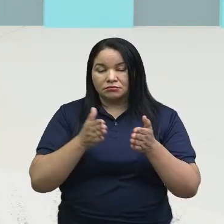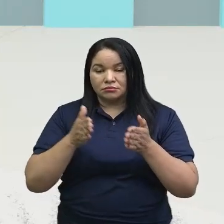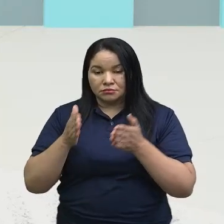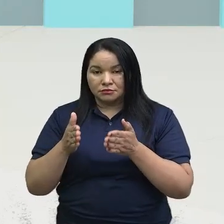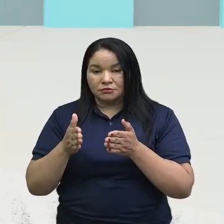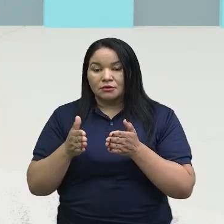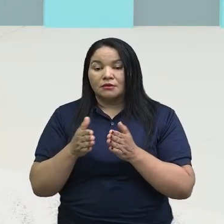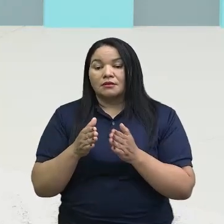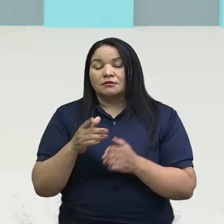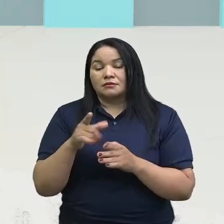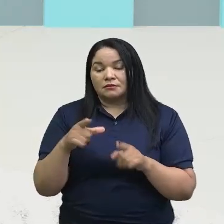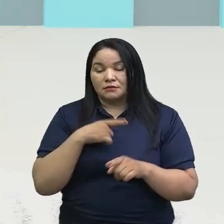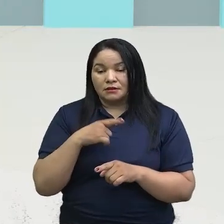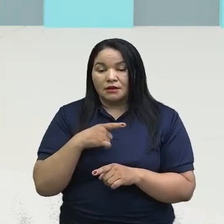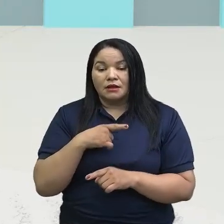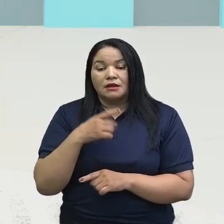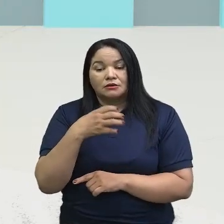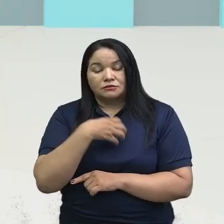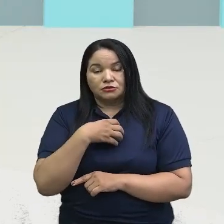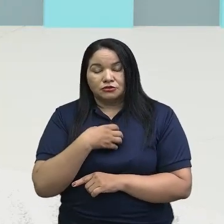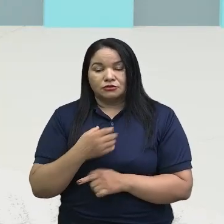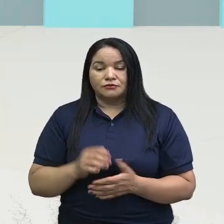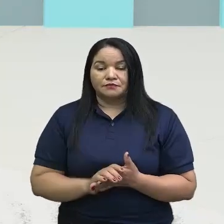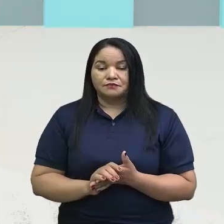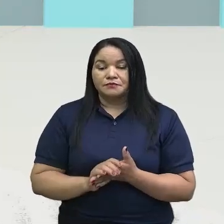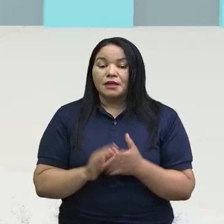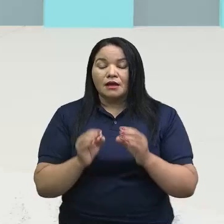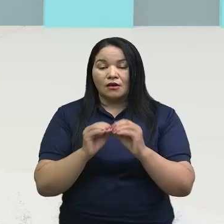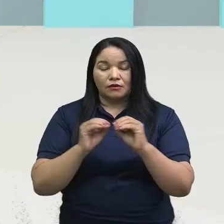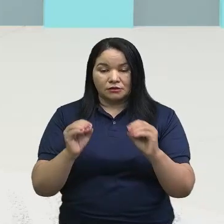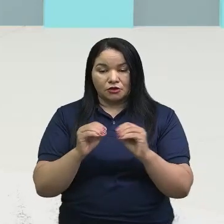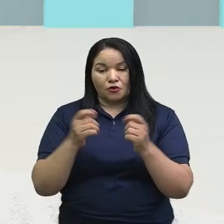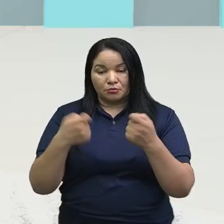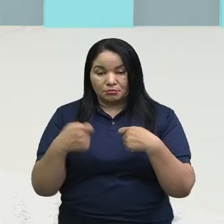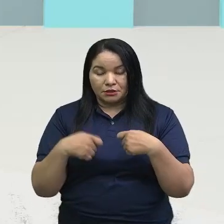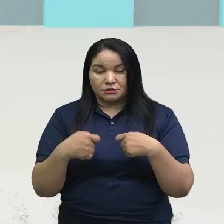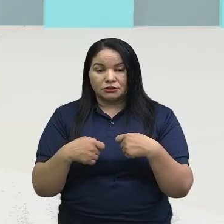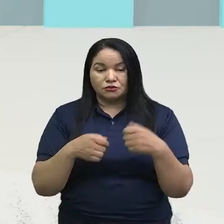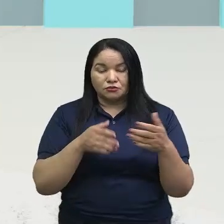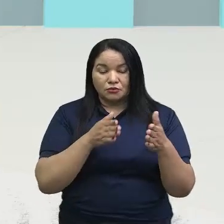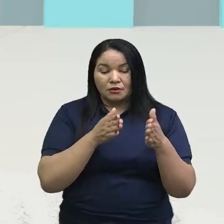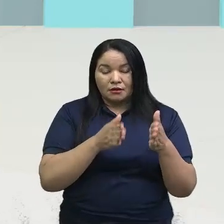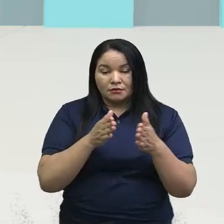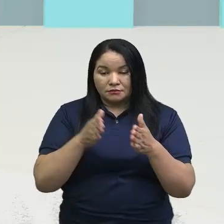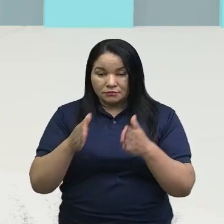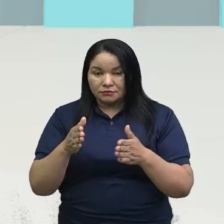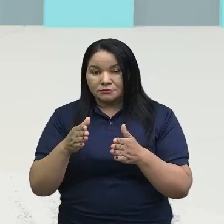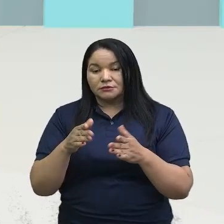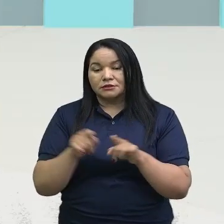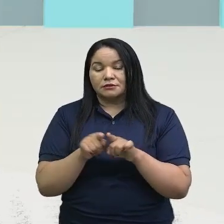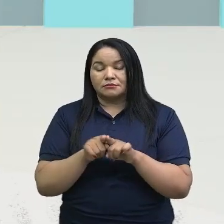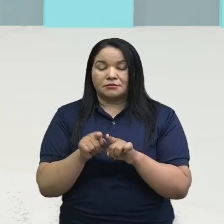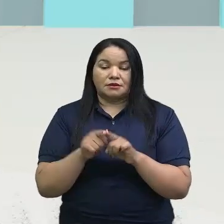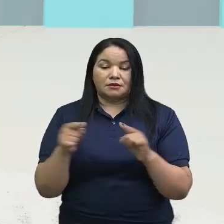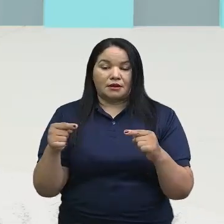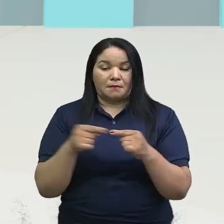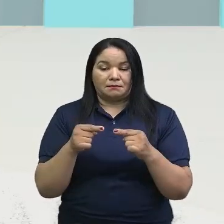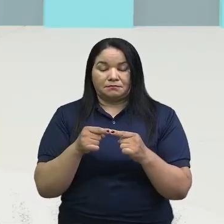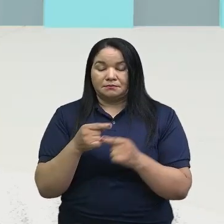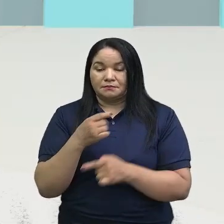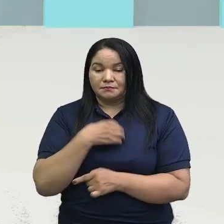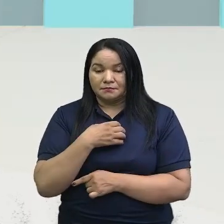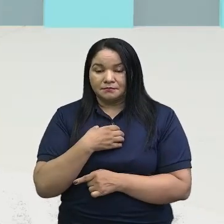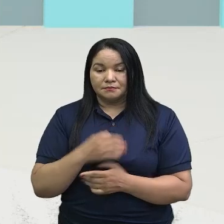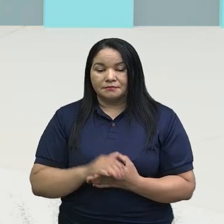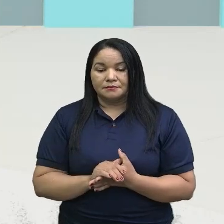um sentido, né? Então, as orações, elas precisam ter lógica, precisam ter sentido. Por isso que as